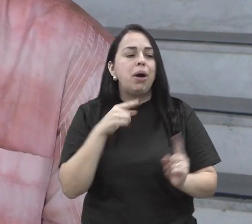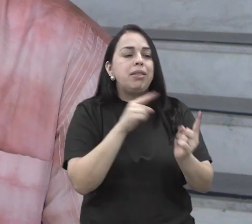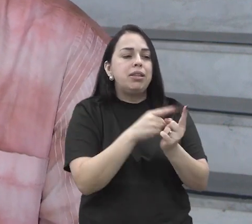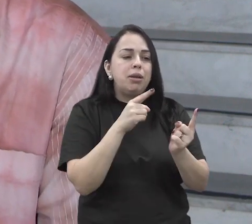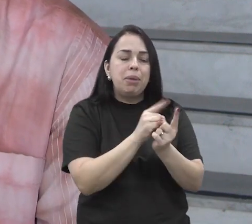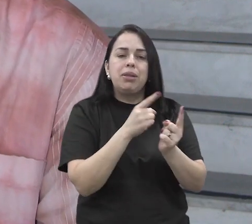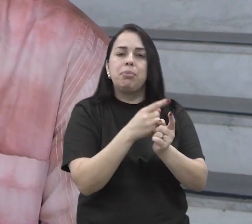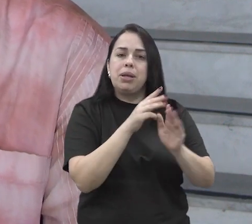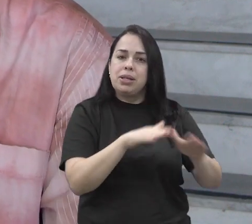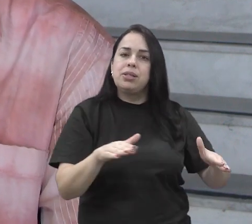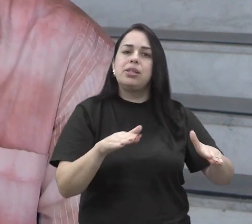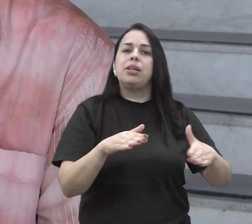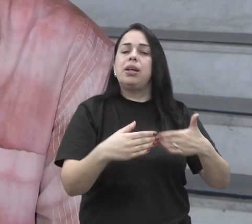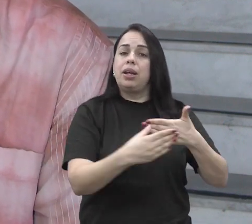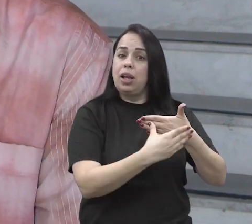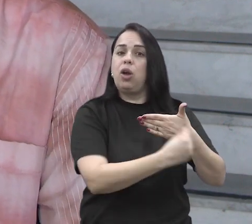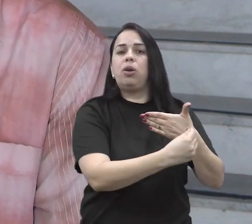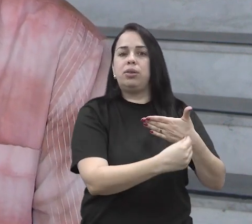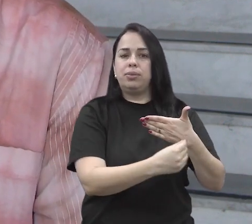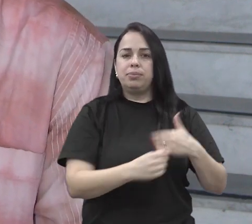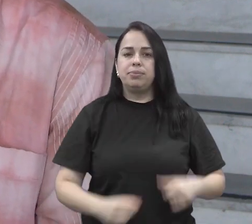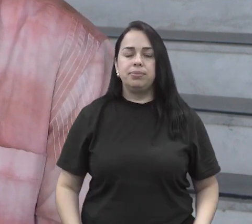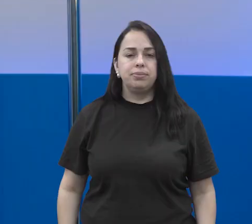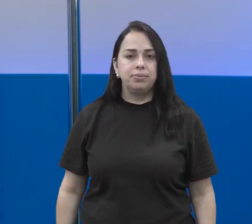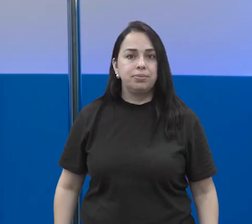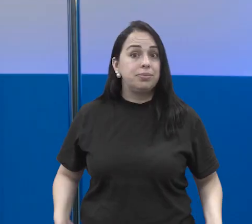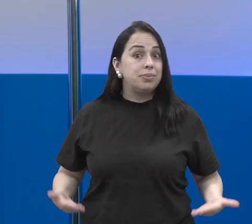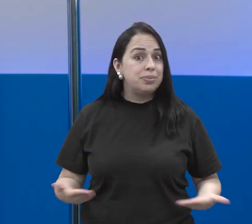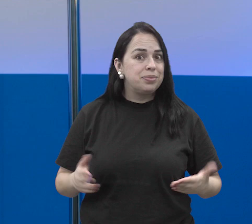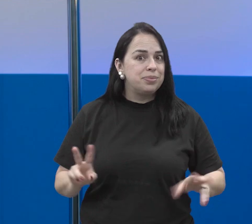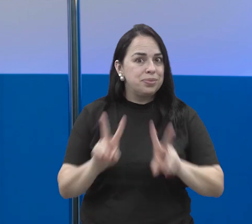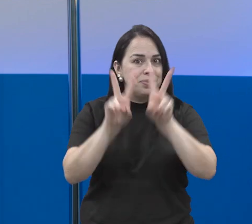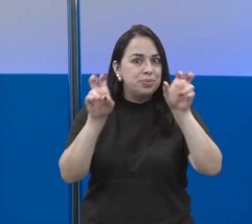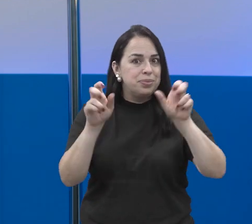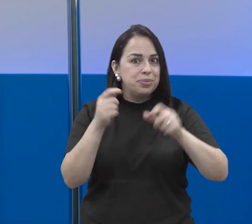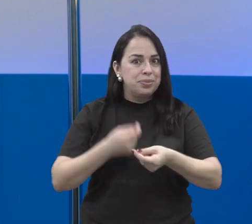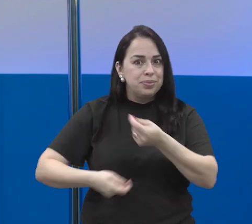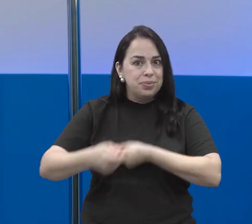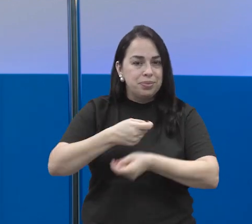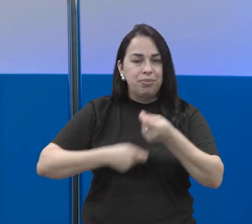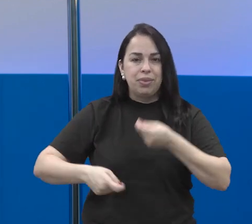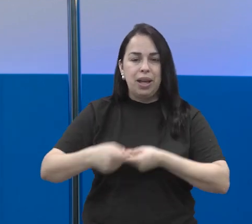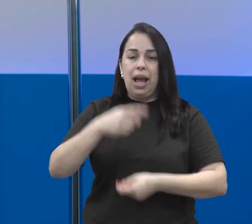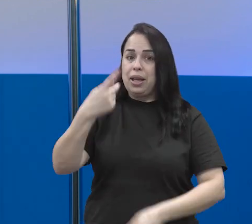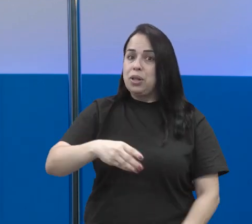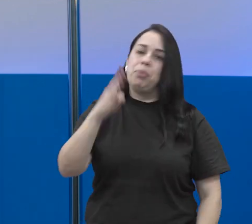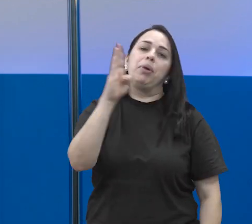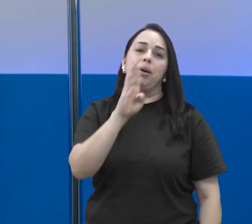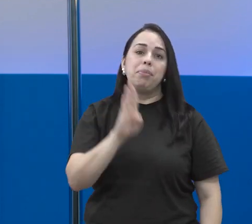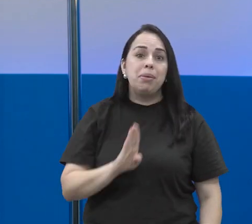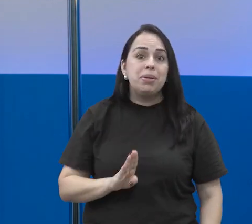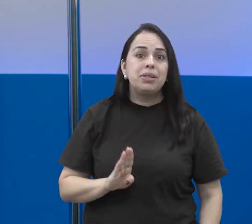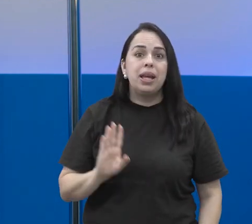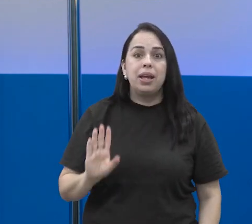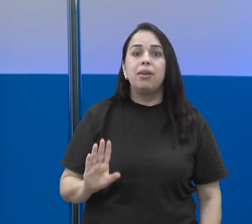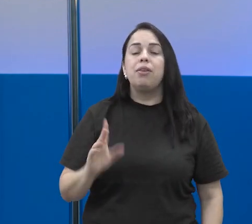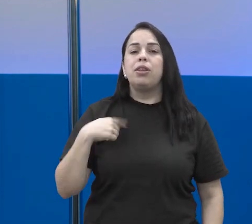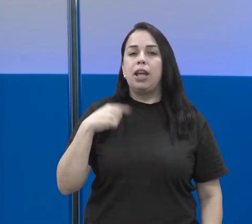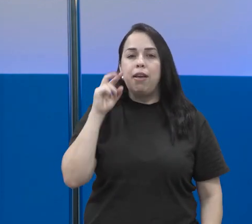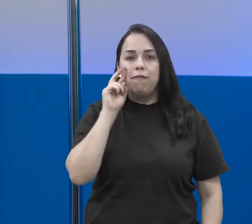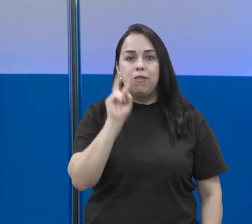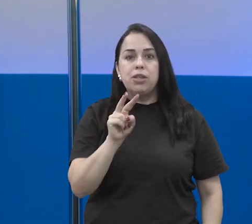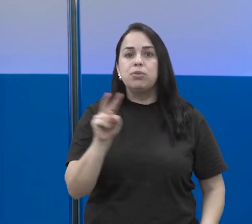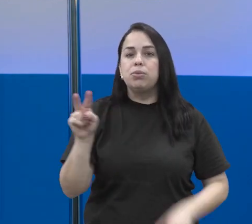dessas crianças e adolescentes órfãos pelo feminicídio. Vamos falar de economia? O Brasil tem acompanhado de perto os desdobramentos